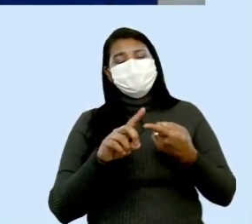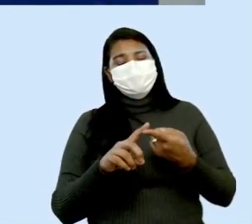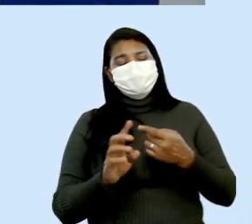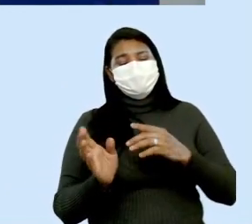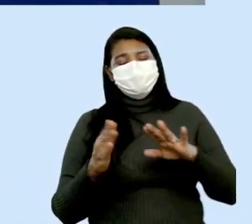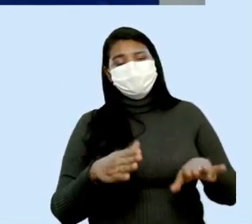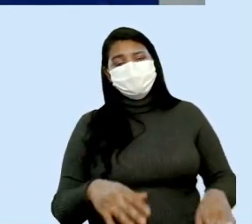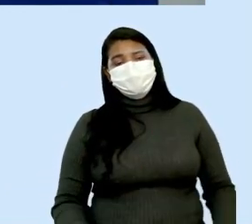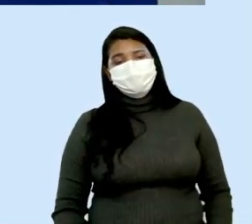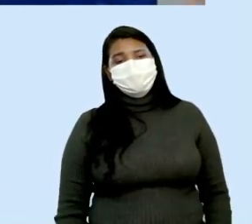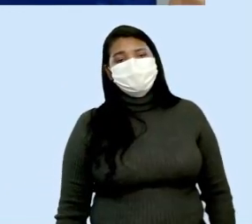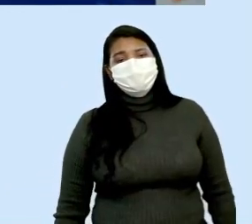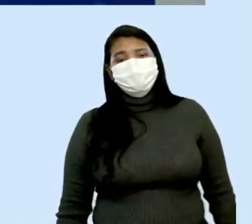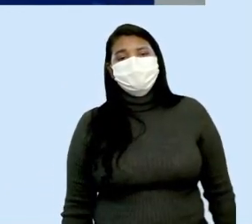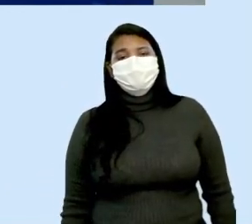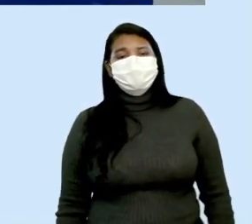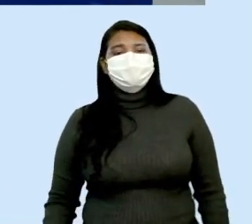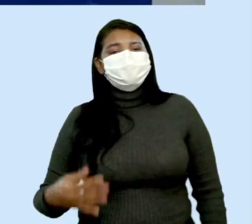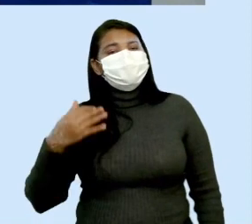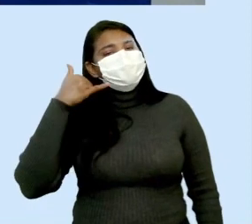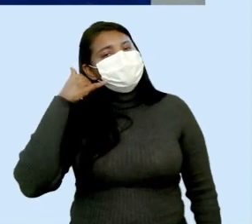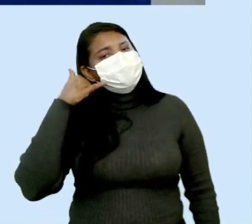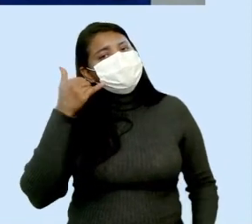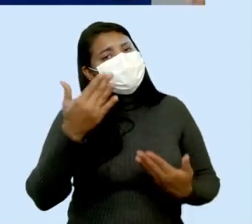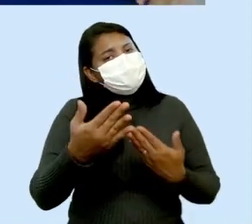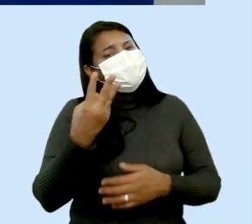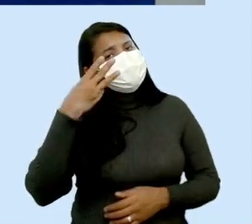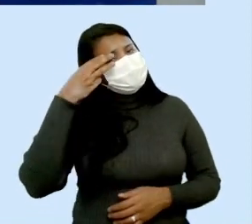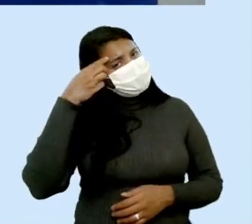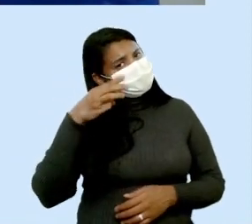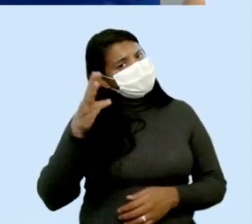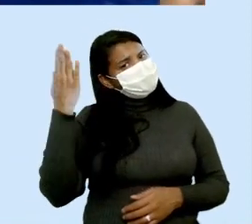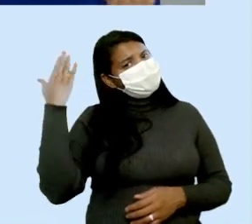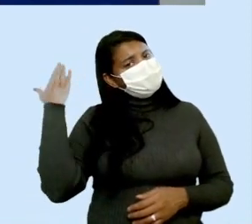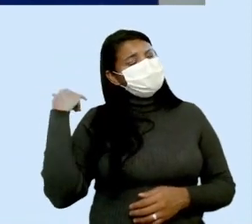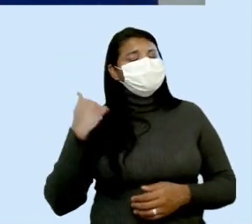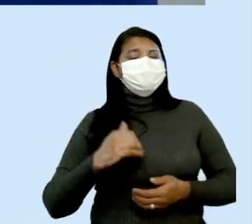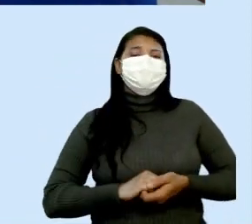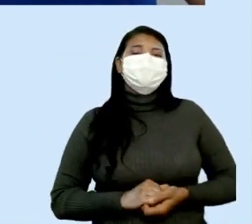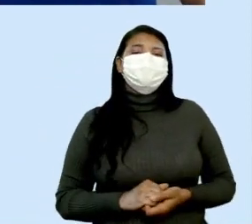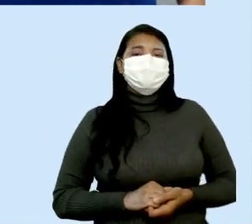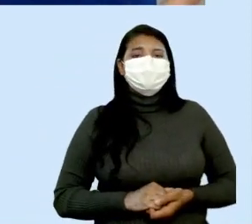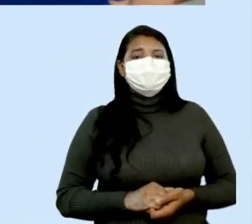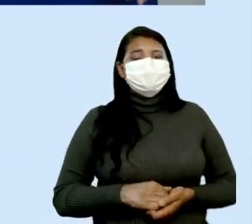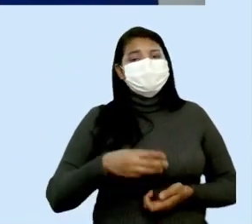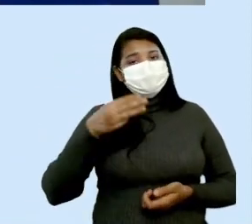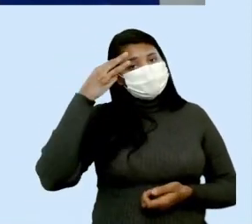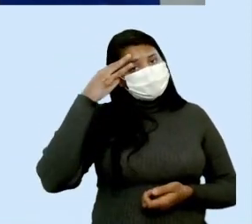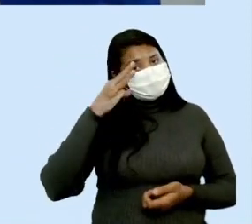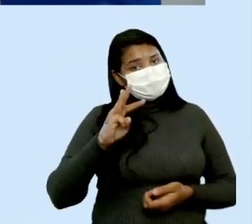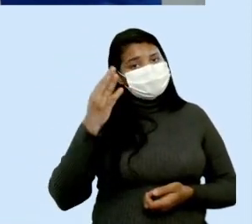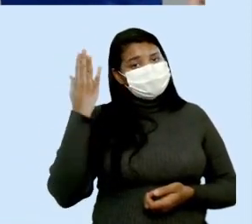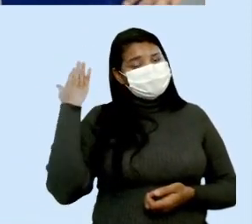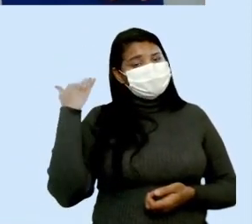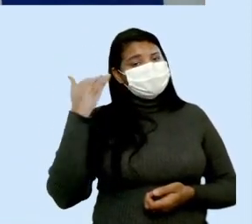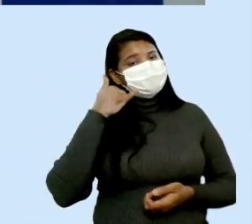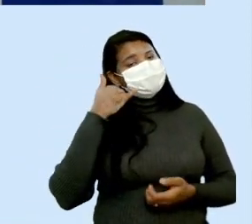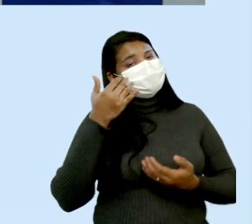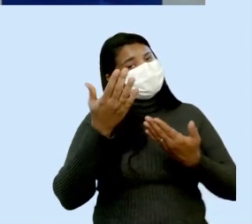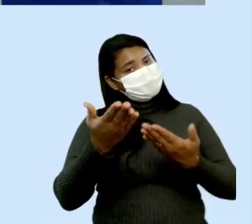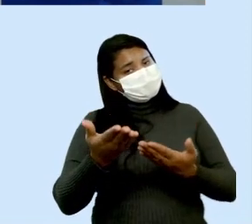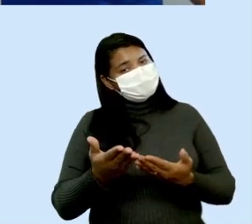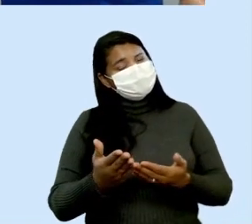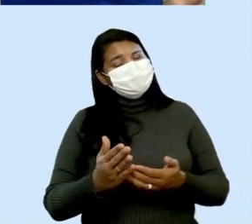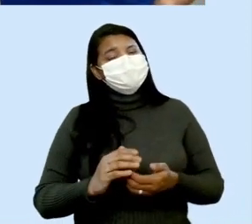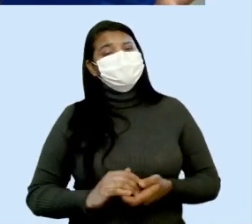you 3 days ago. Eu telefonei para você 3 dias atrás. Ó, sempre os adverbs ou locuções